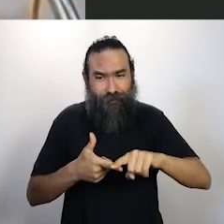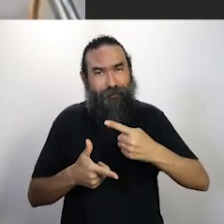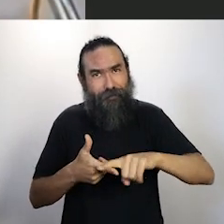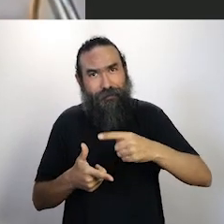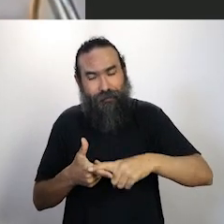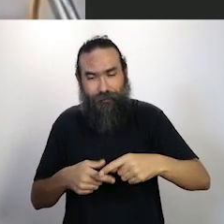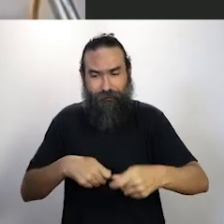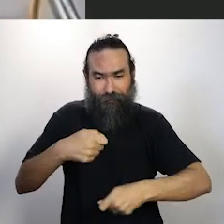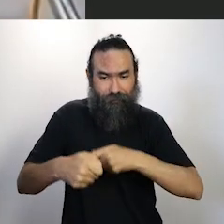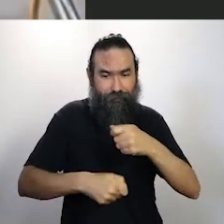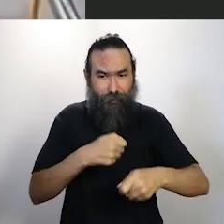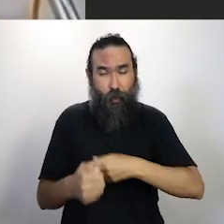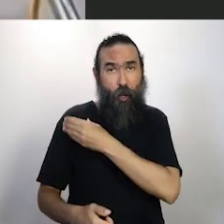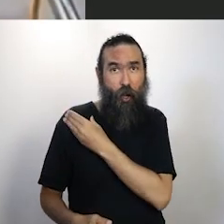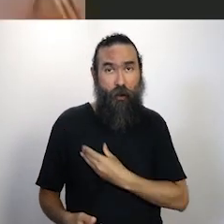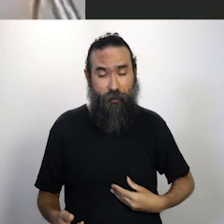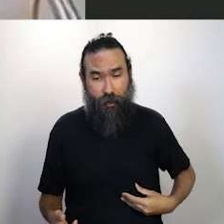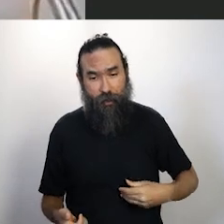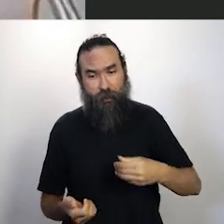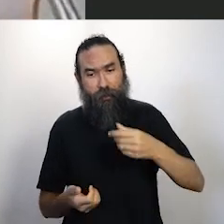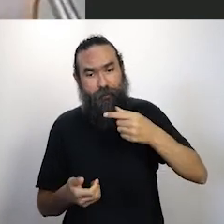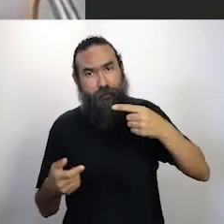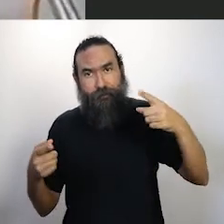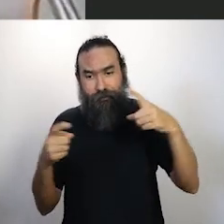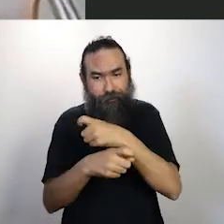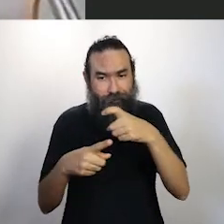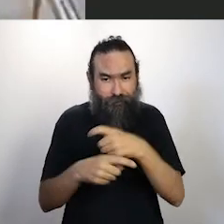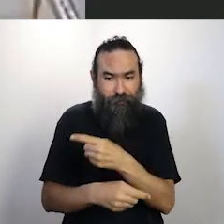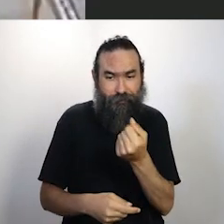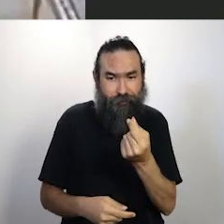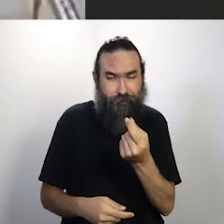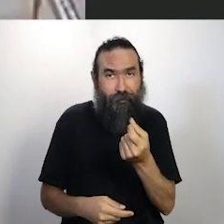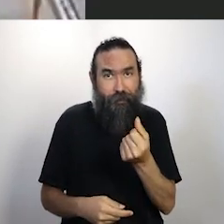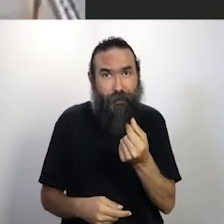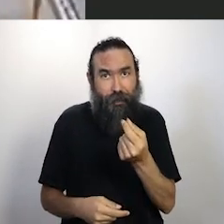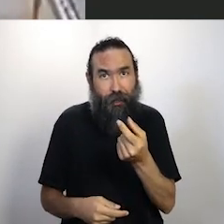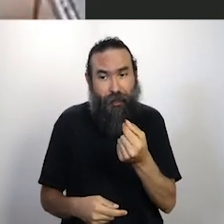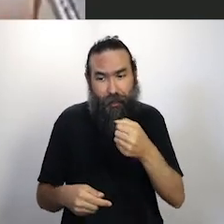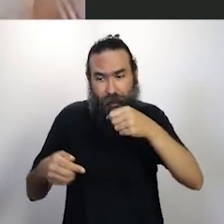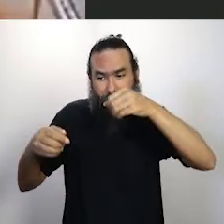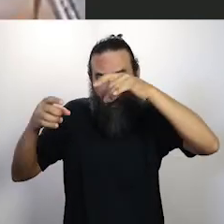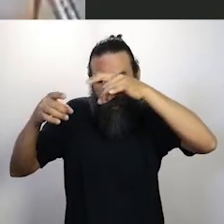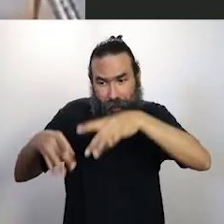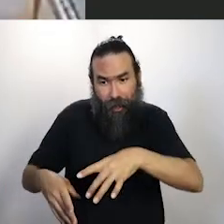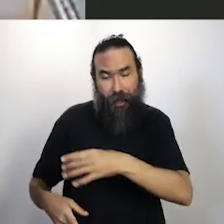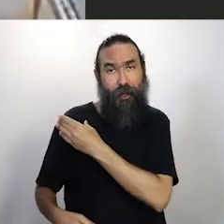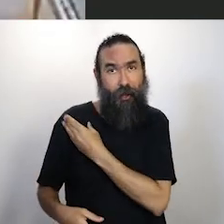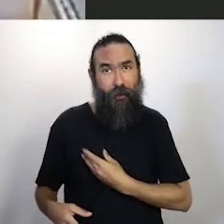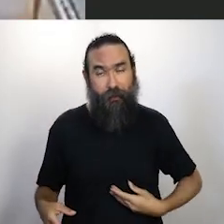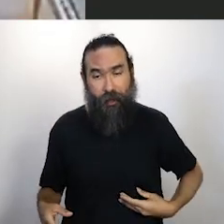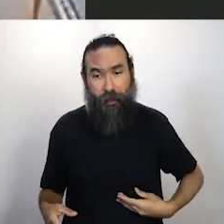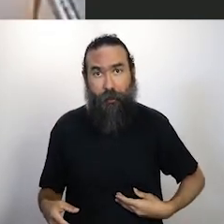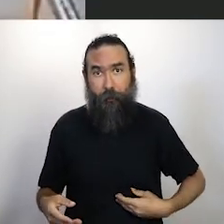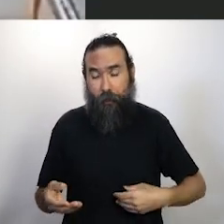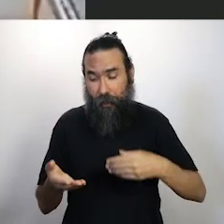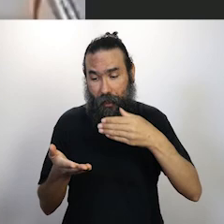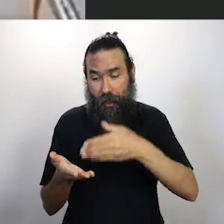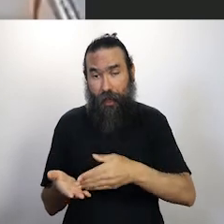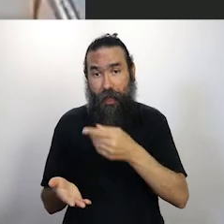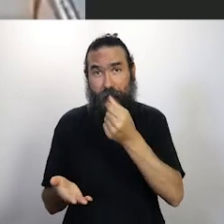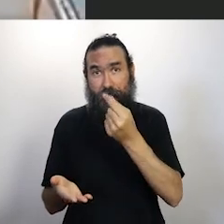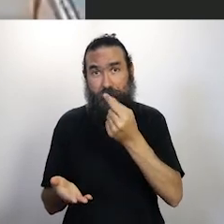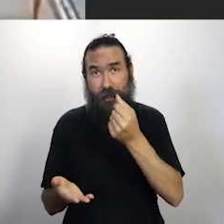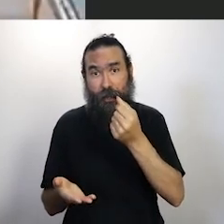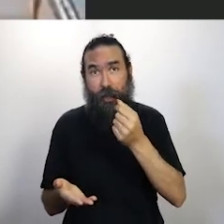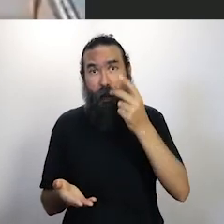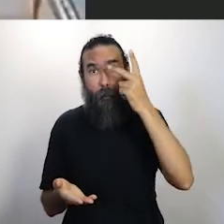recursos de caixa não utilize esse recurso que é de emergência cultural para poder prosseguir ações próprias